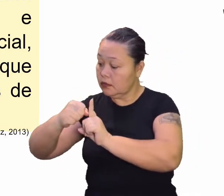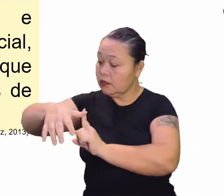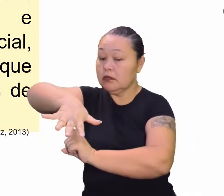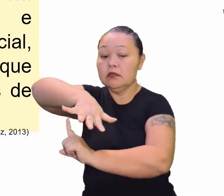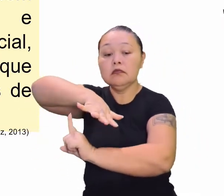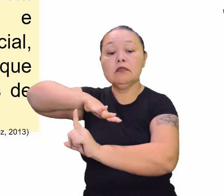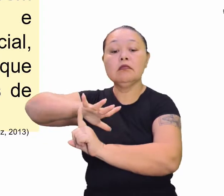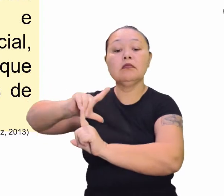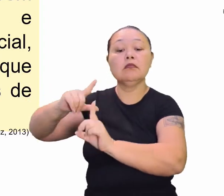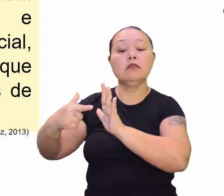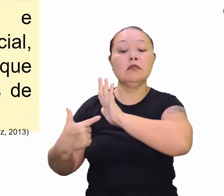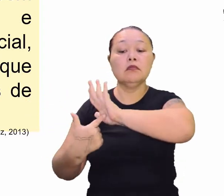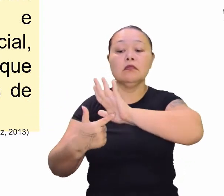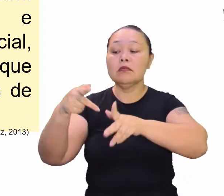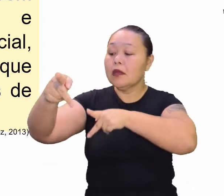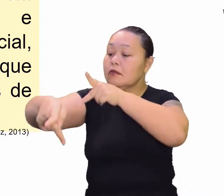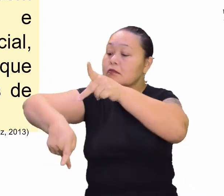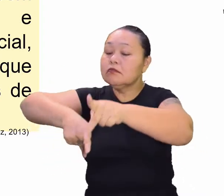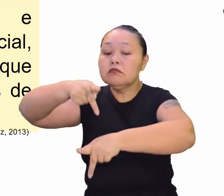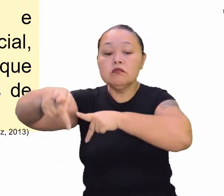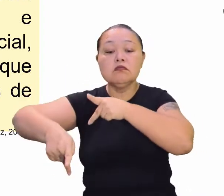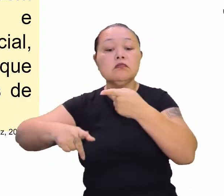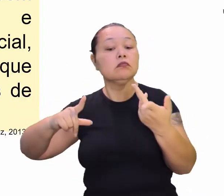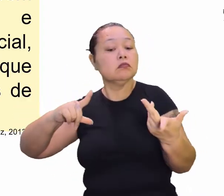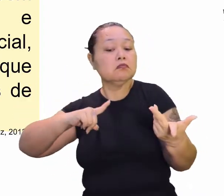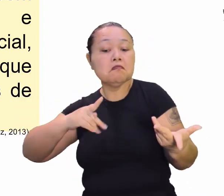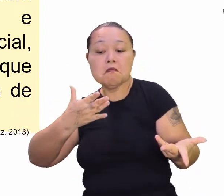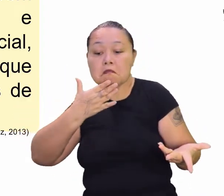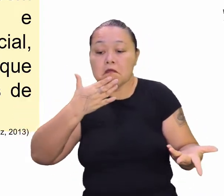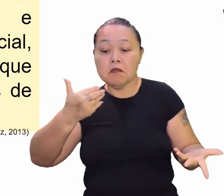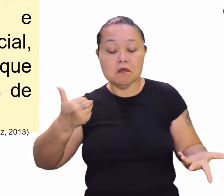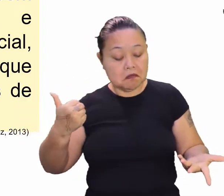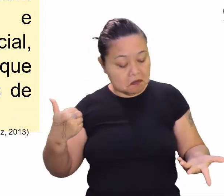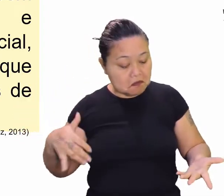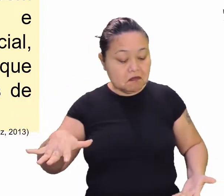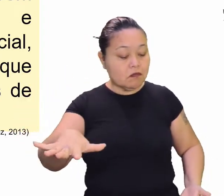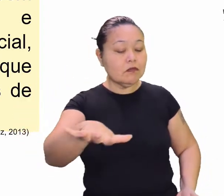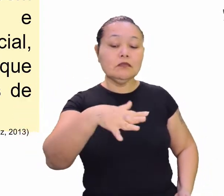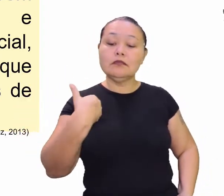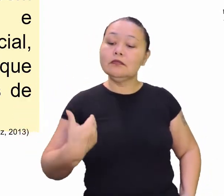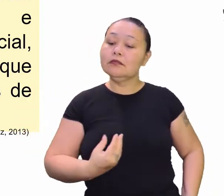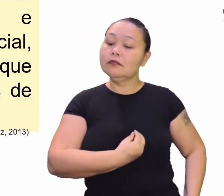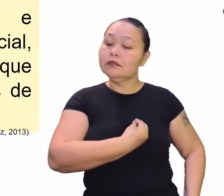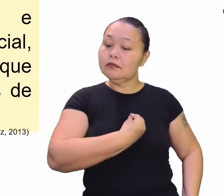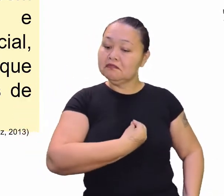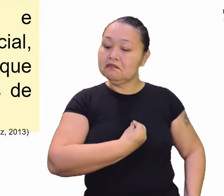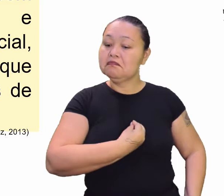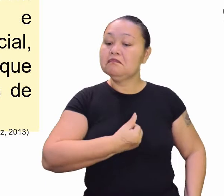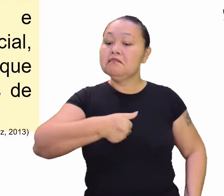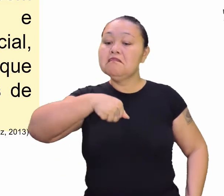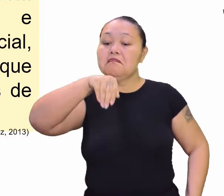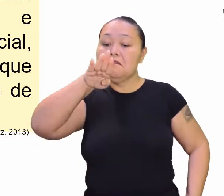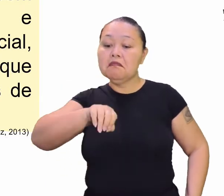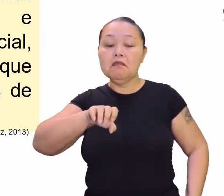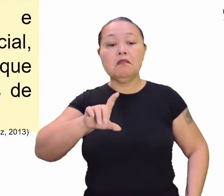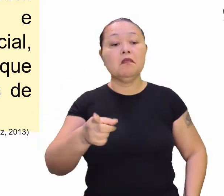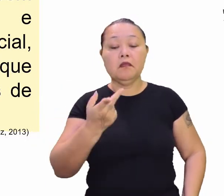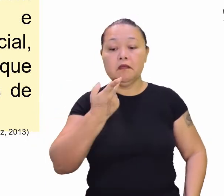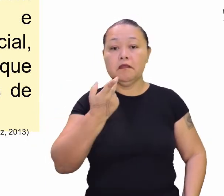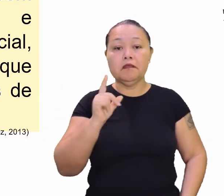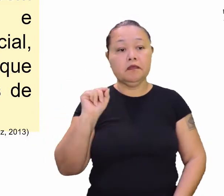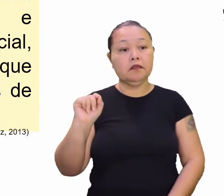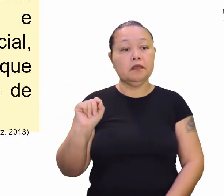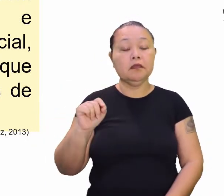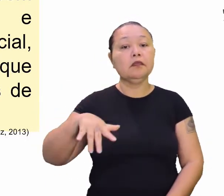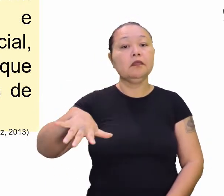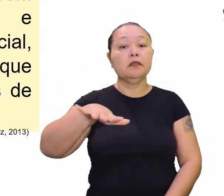social, apresentam uma população que desfruta de melhores condições de vida. Professor Jorge, vamos falar aqui um pouquinho com